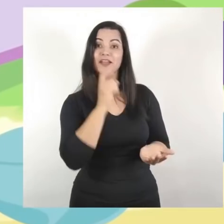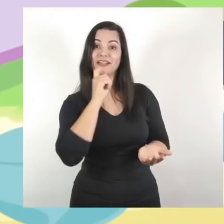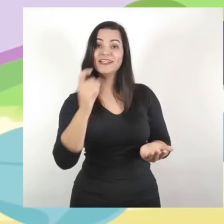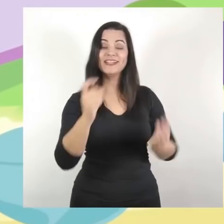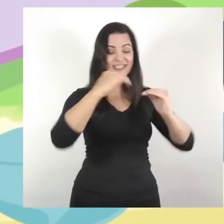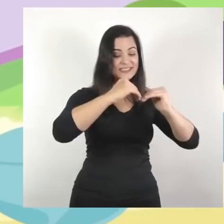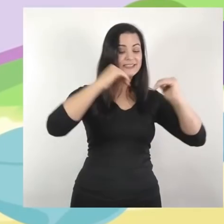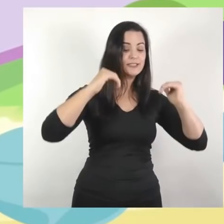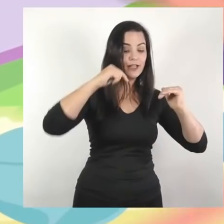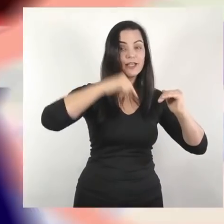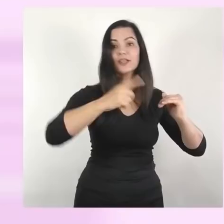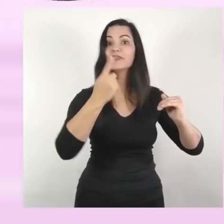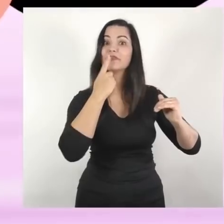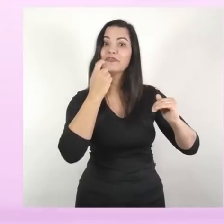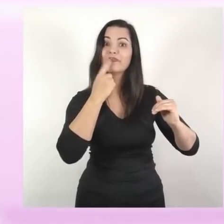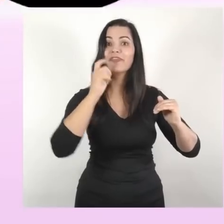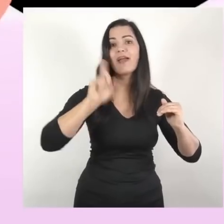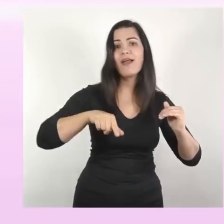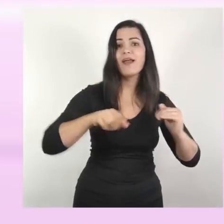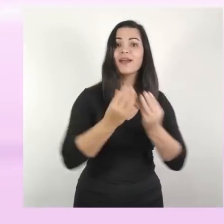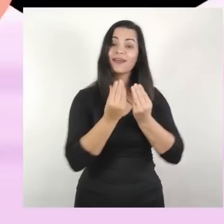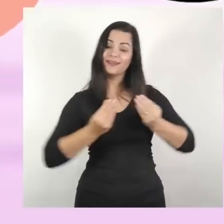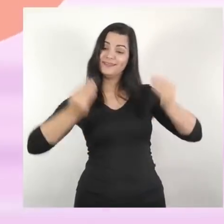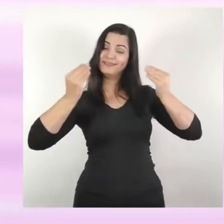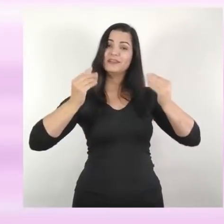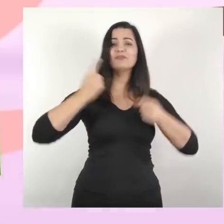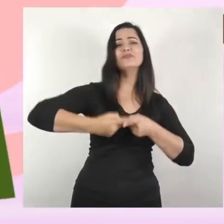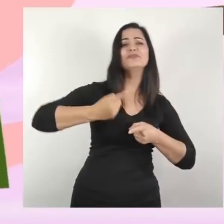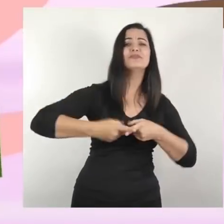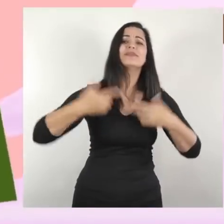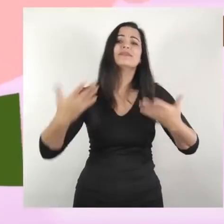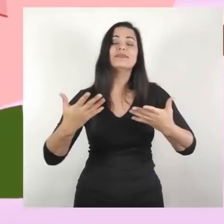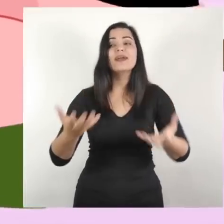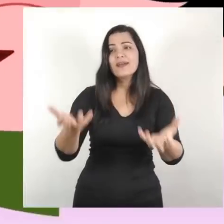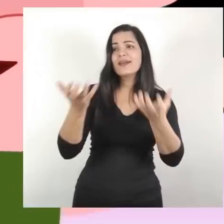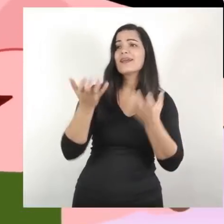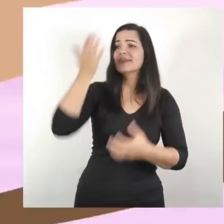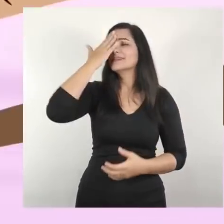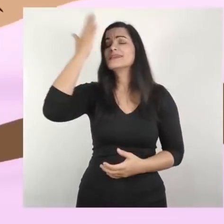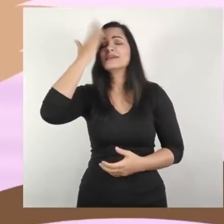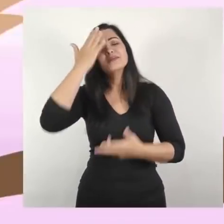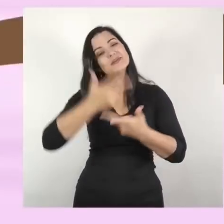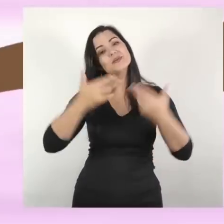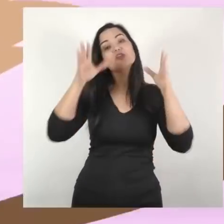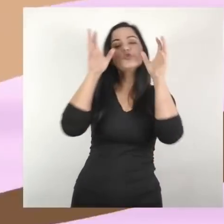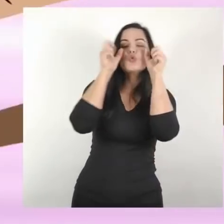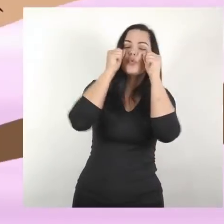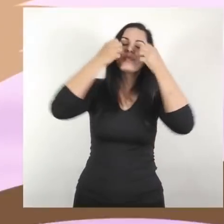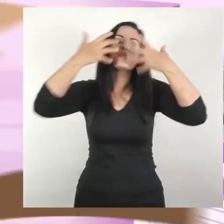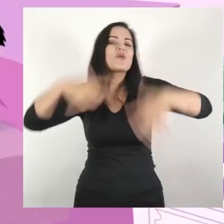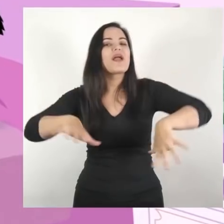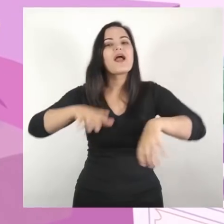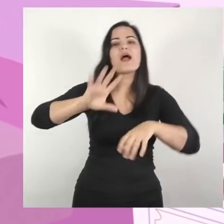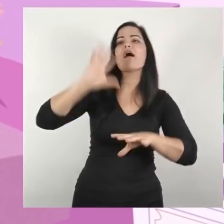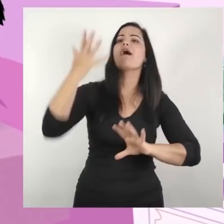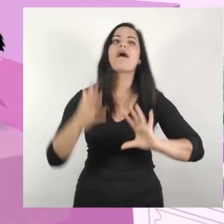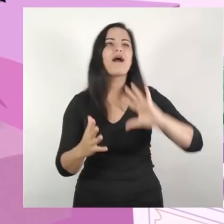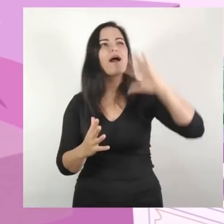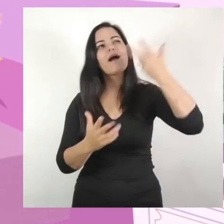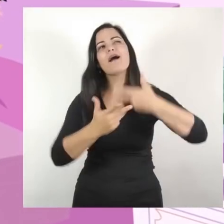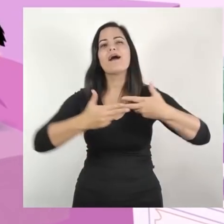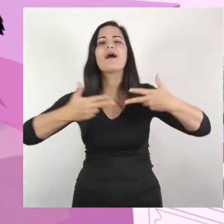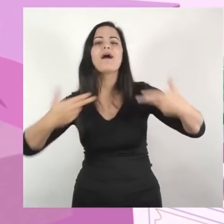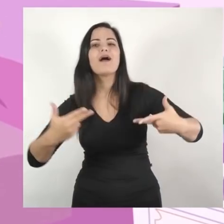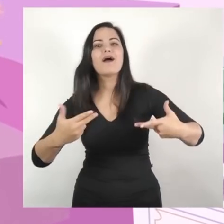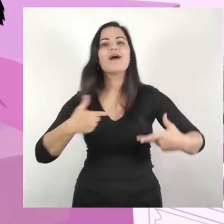a melancia. Eu quero saber, não quero dormir. O que